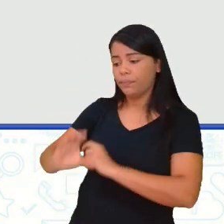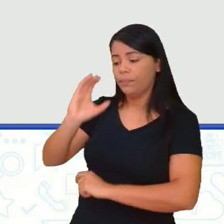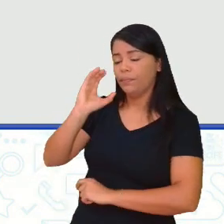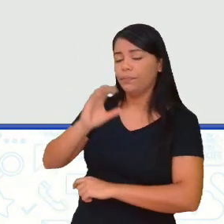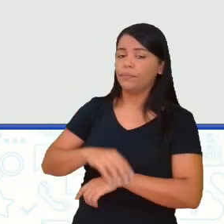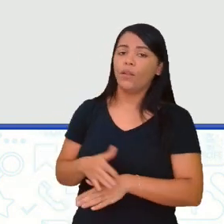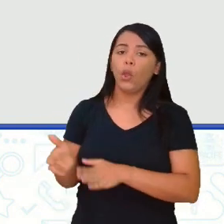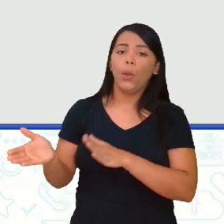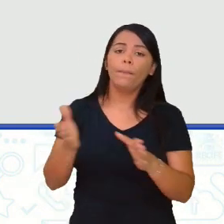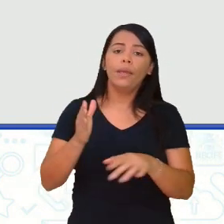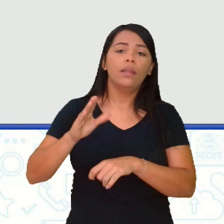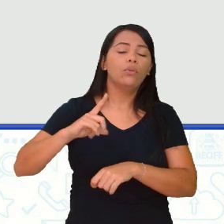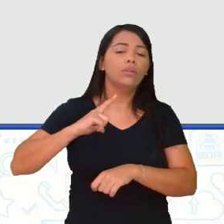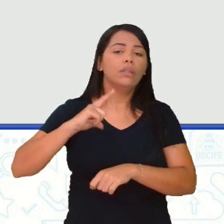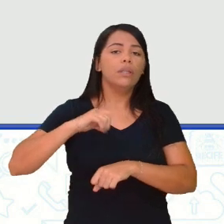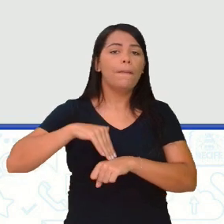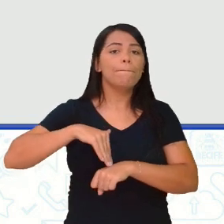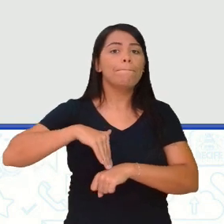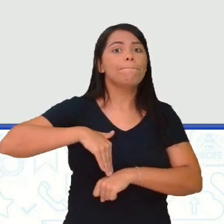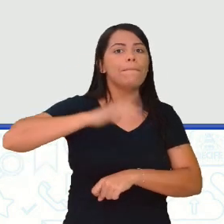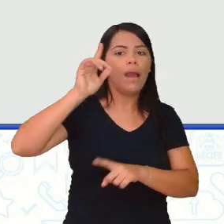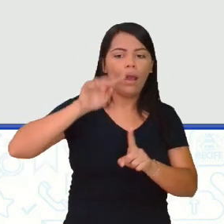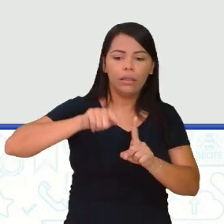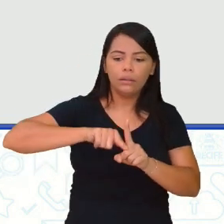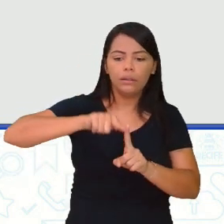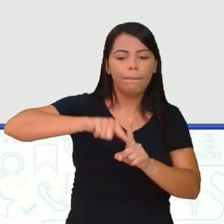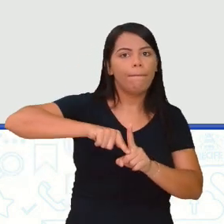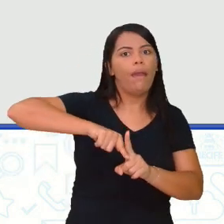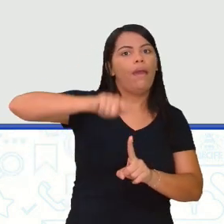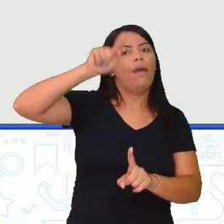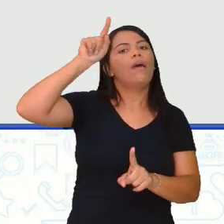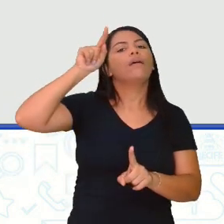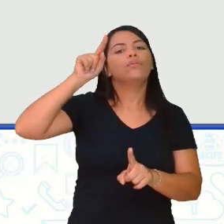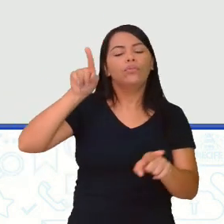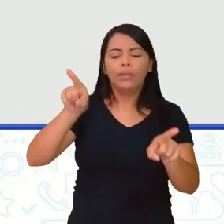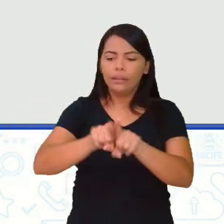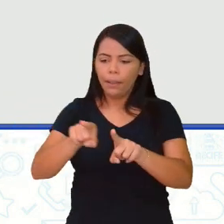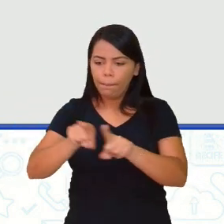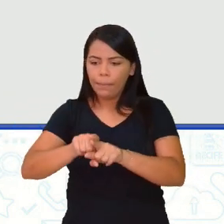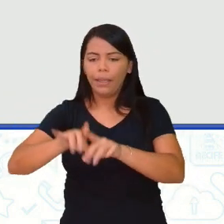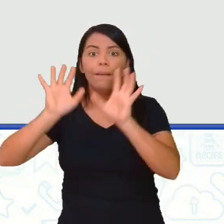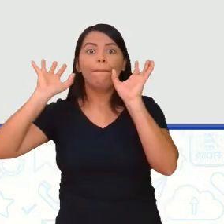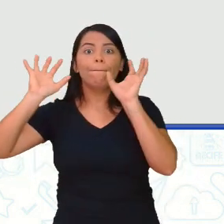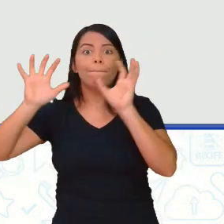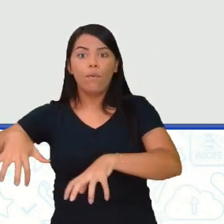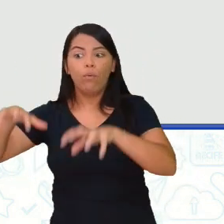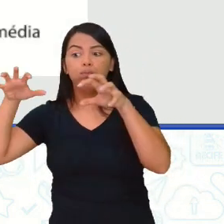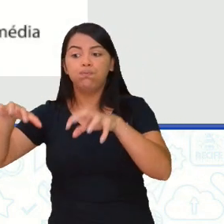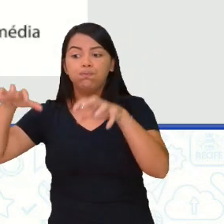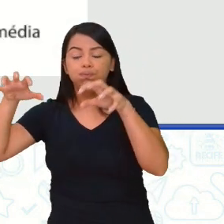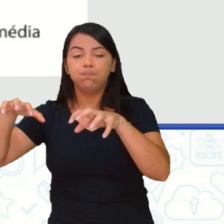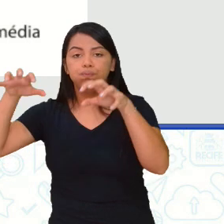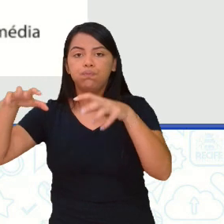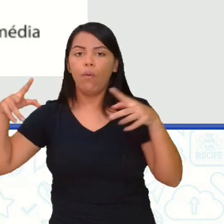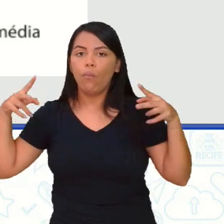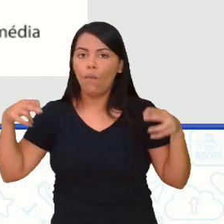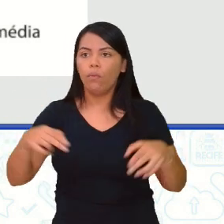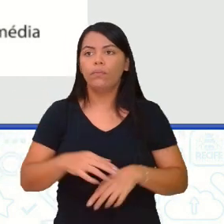com maior temperatura média foi também o de maior precipitação.